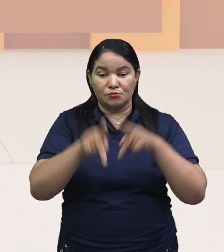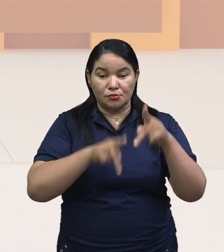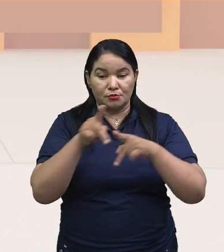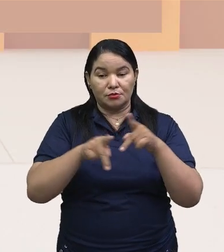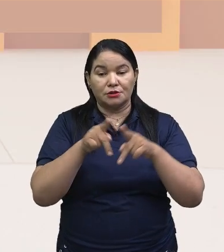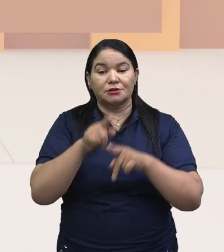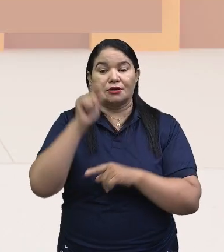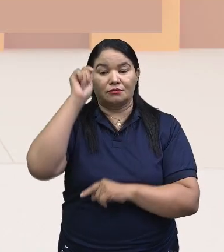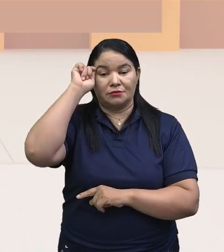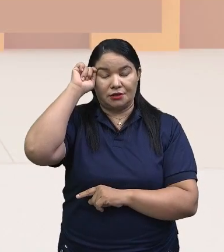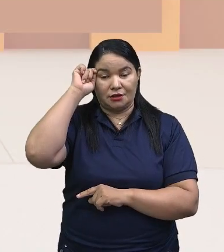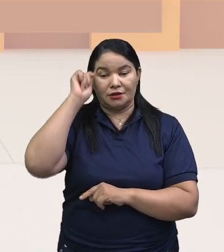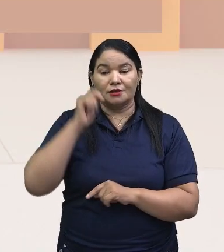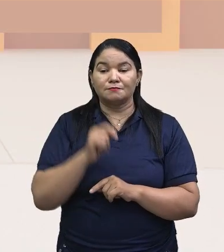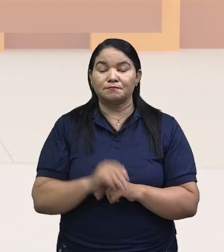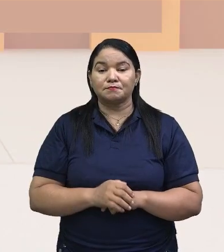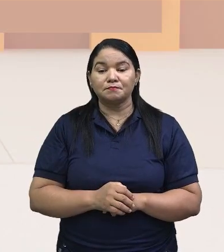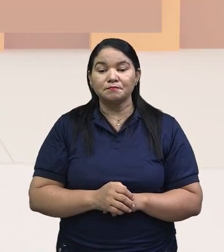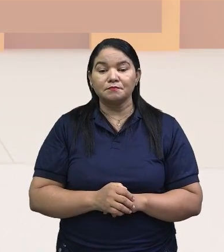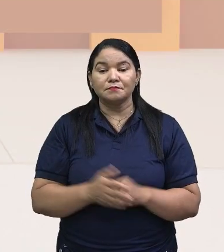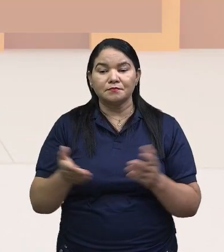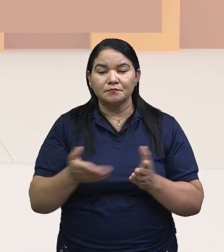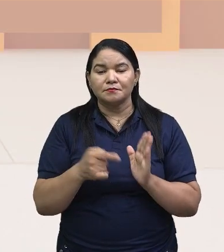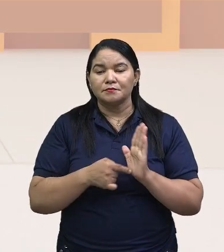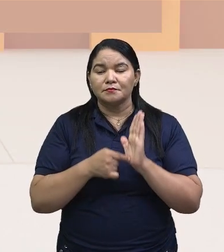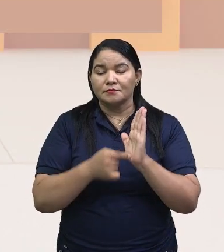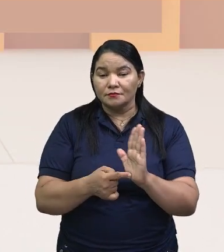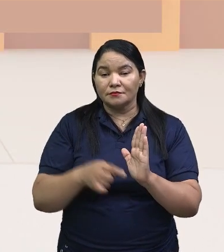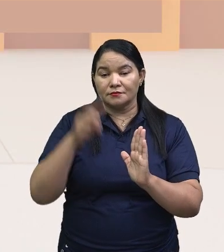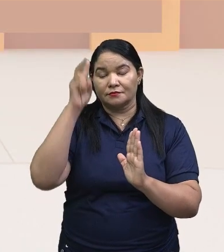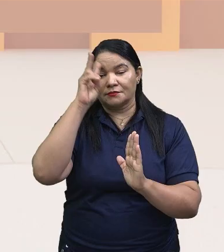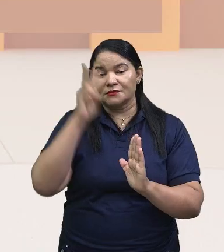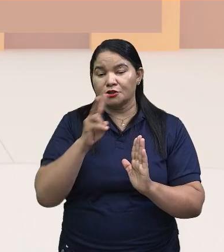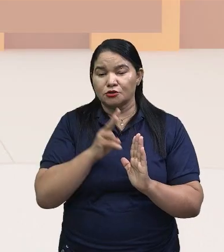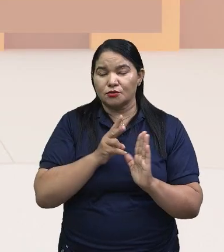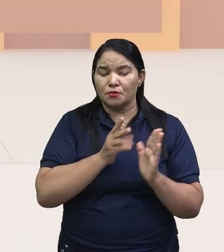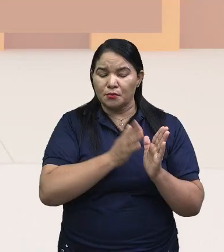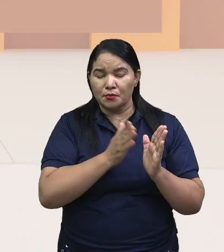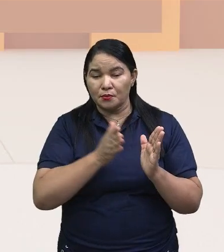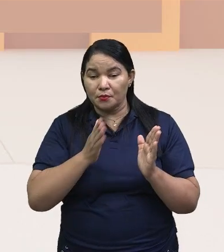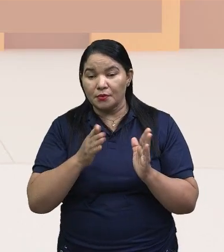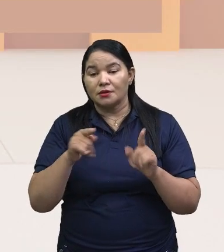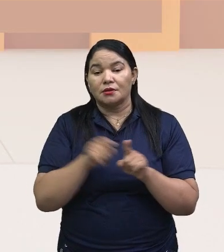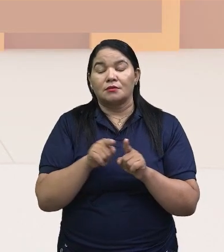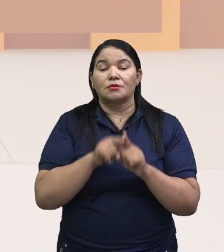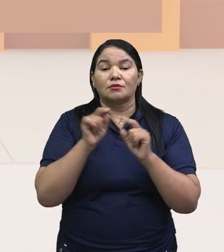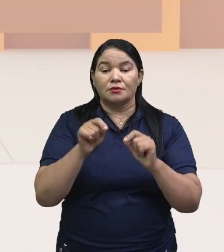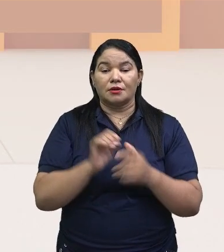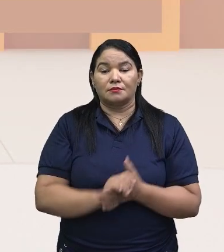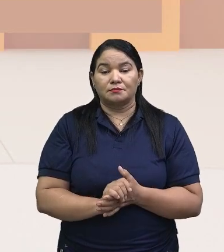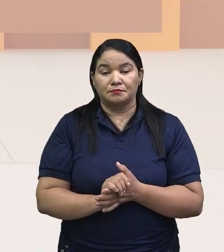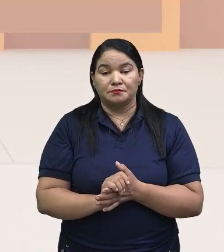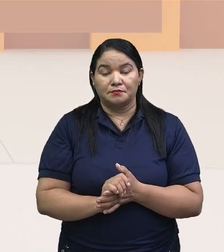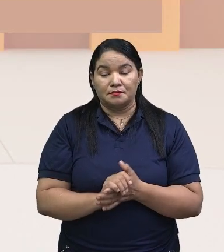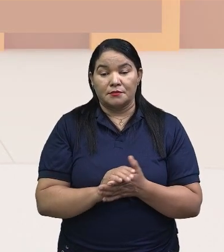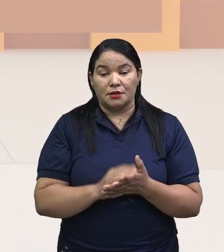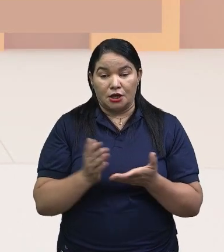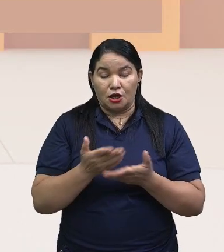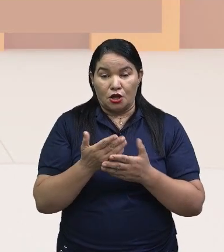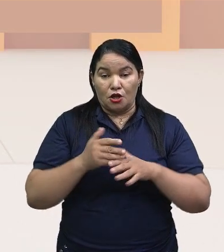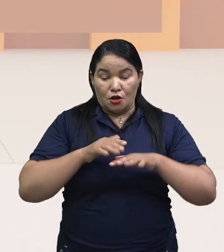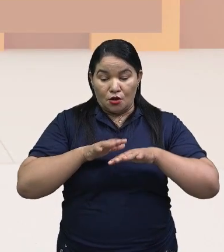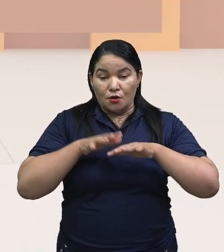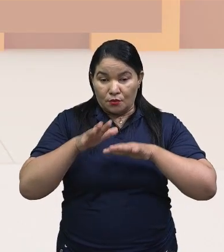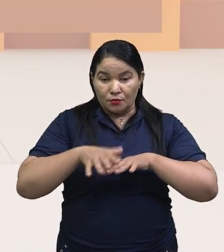população negra. E a gente traz, né, um histórico a respeito dessa luta. As raízes desse movimento remontam